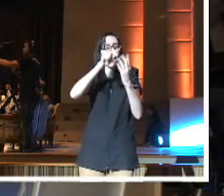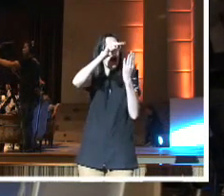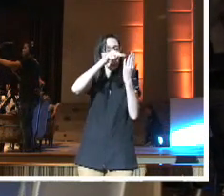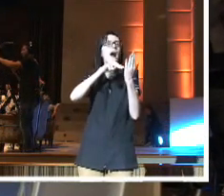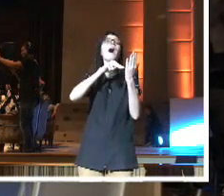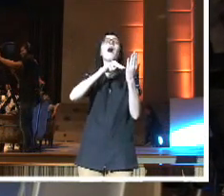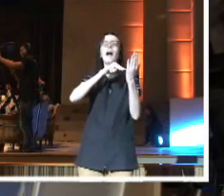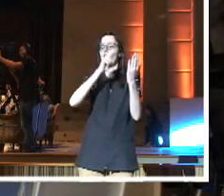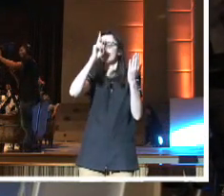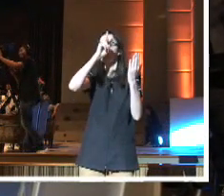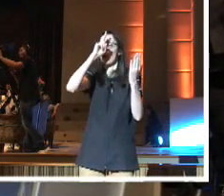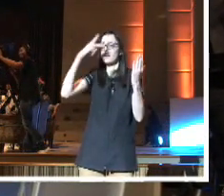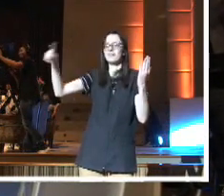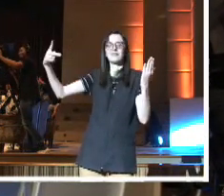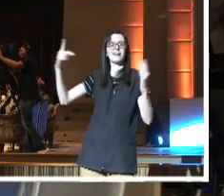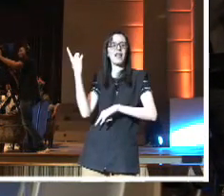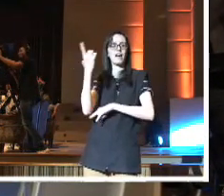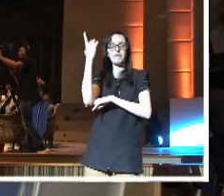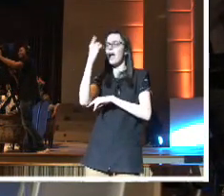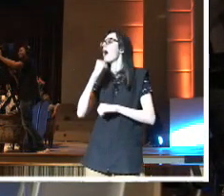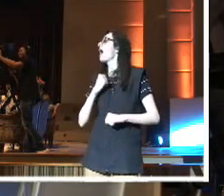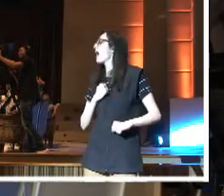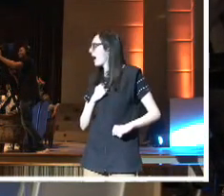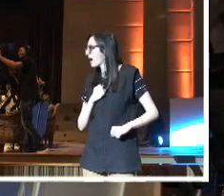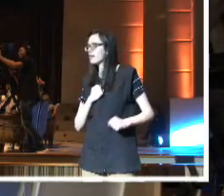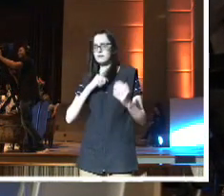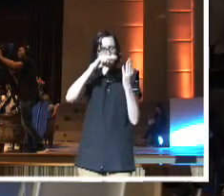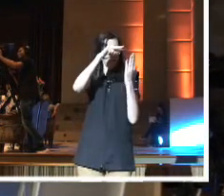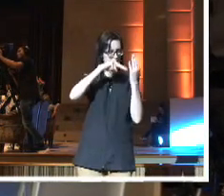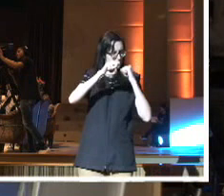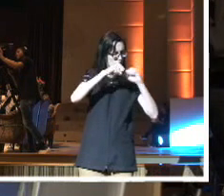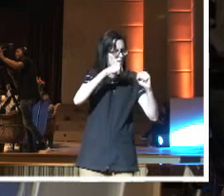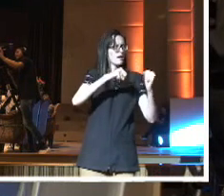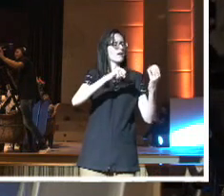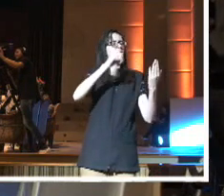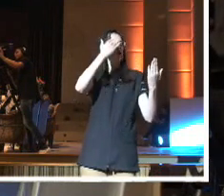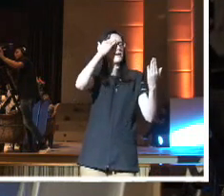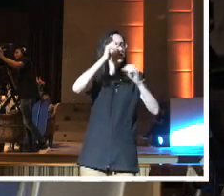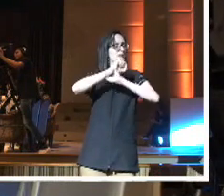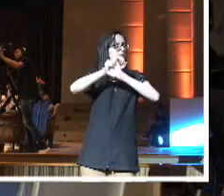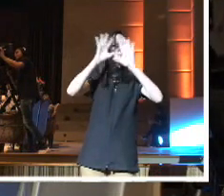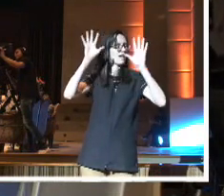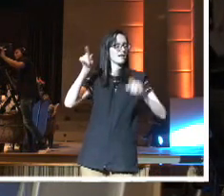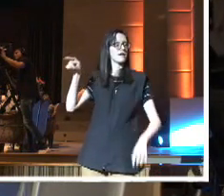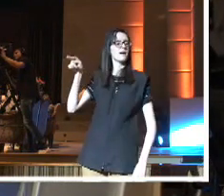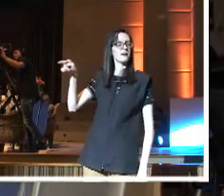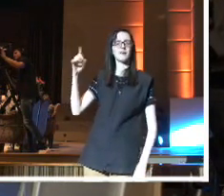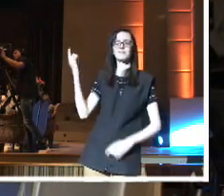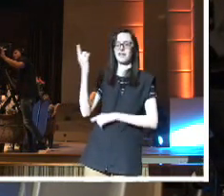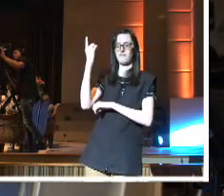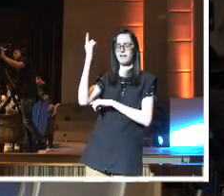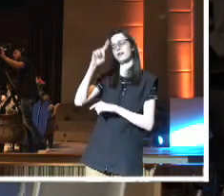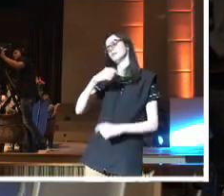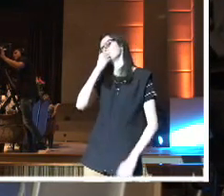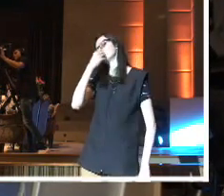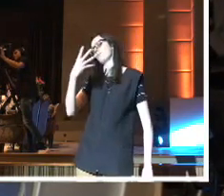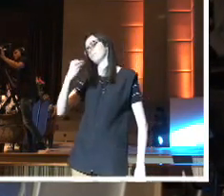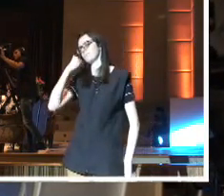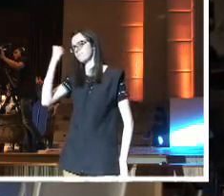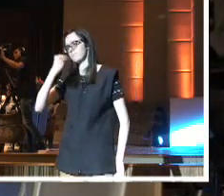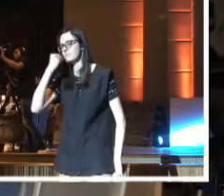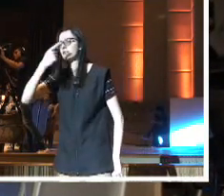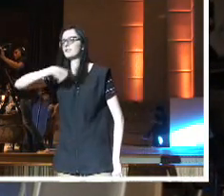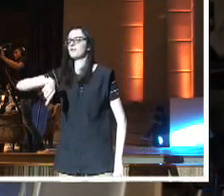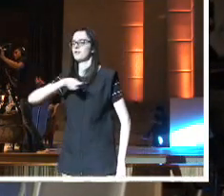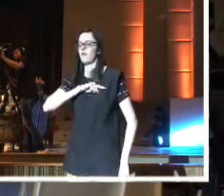Davi à medida em que a gente estuda os salmos. E tem sido uma experiência muito gostosa a gente fazer